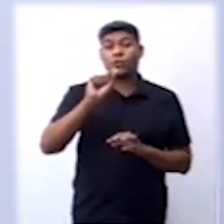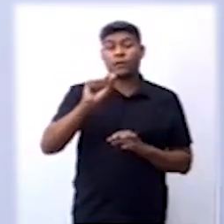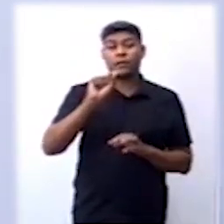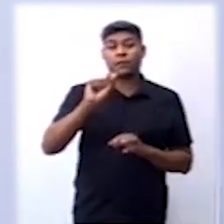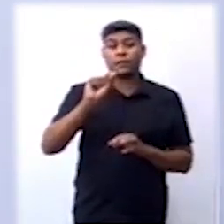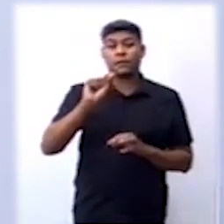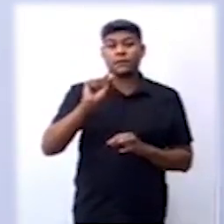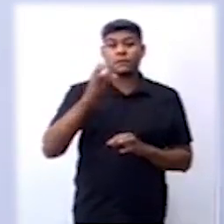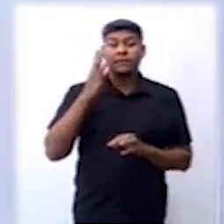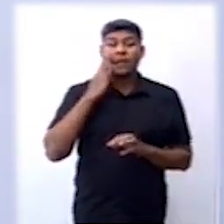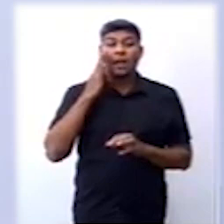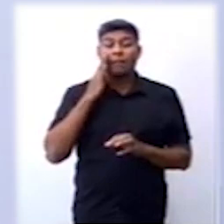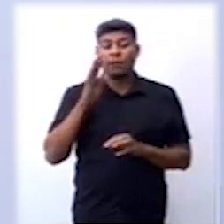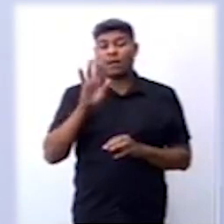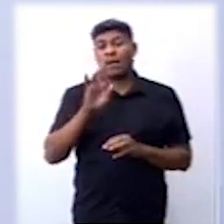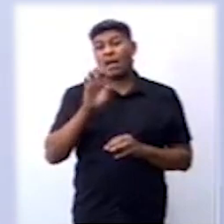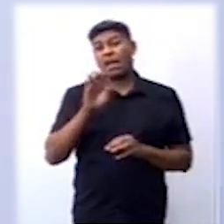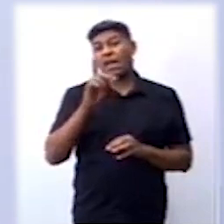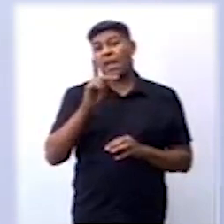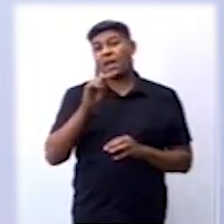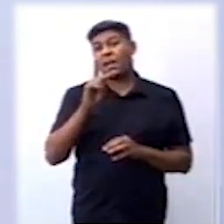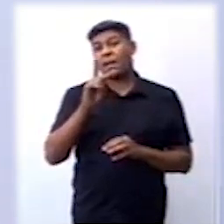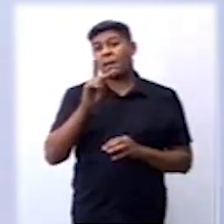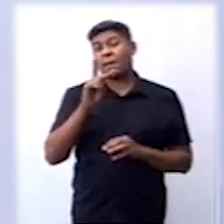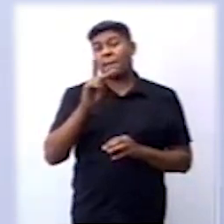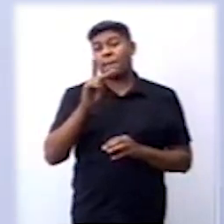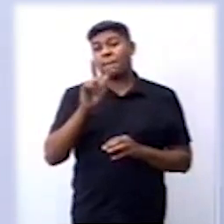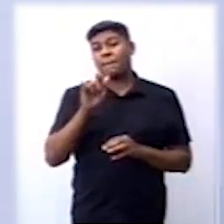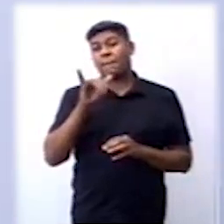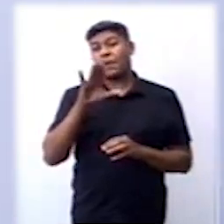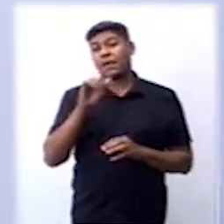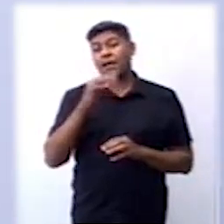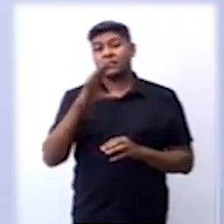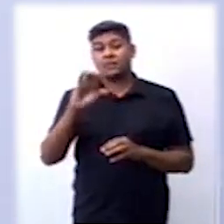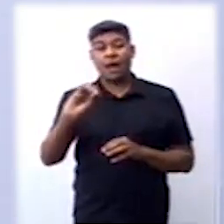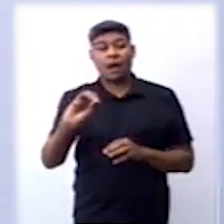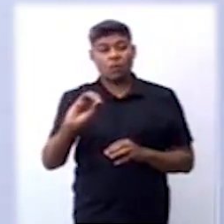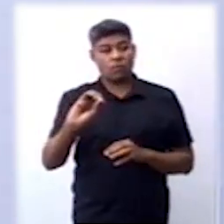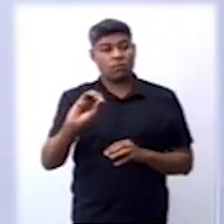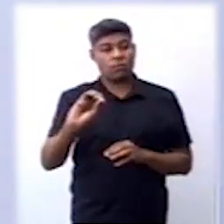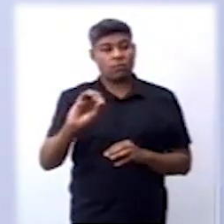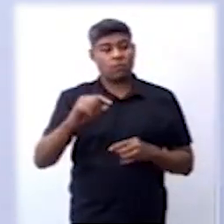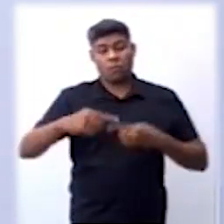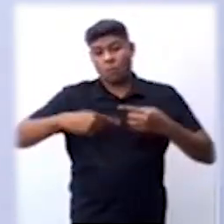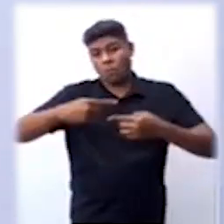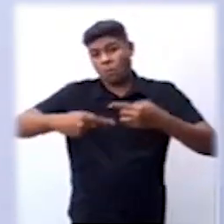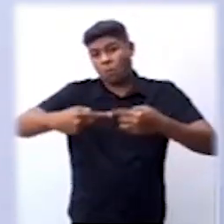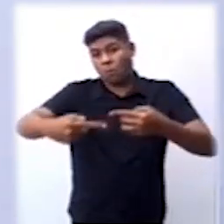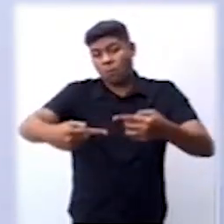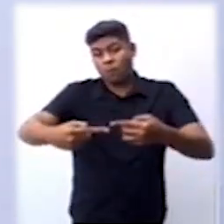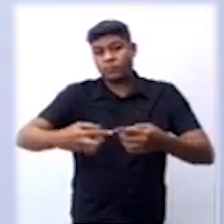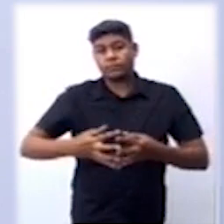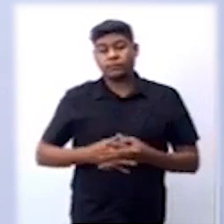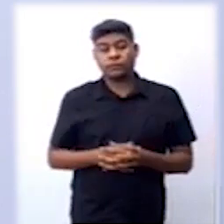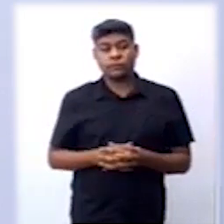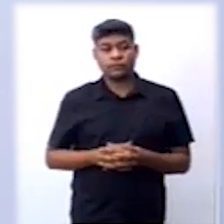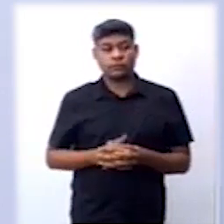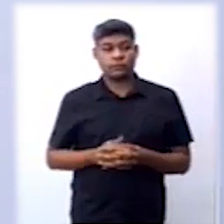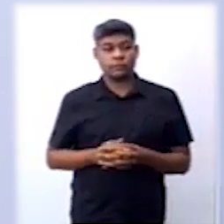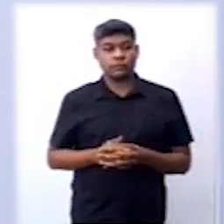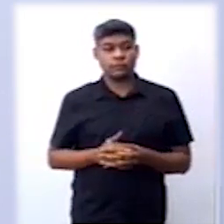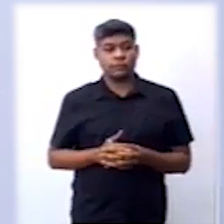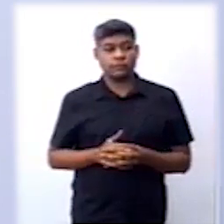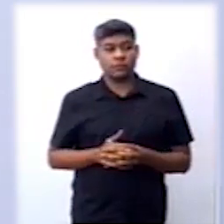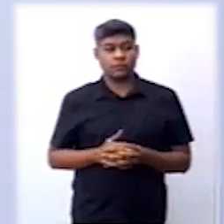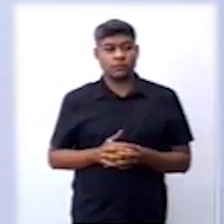Kennedy? É a replicação. Deixa o quadro secar aqui. Deixa eu mostrar aqui. A gente